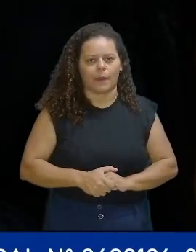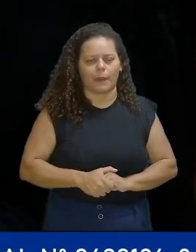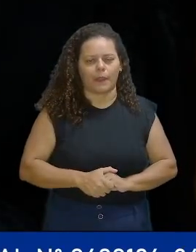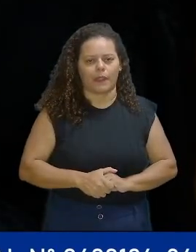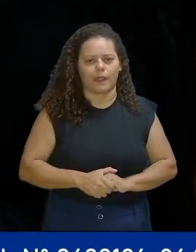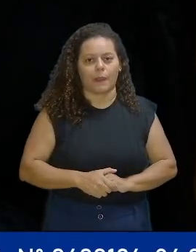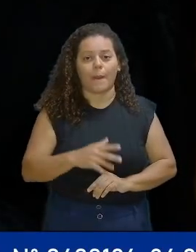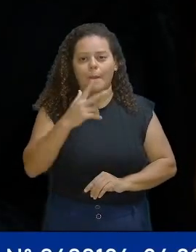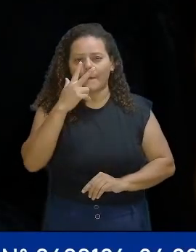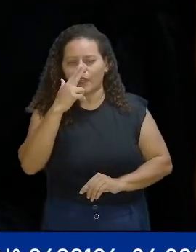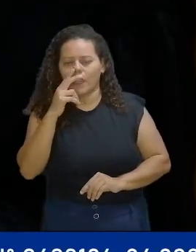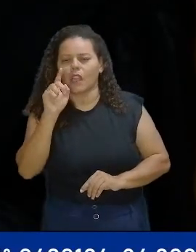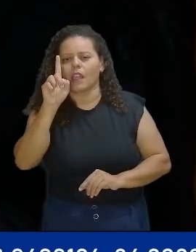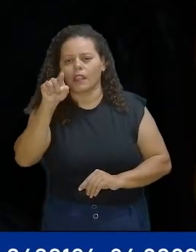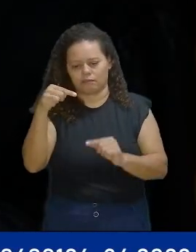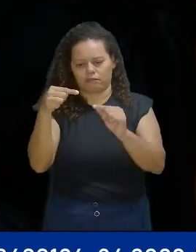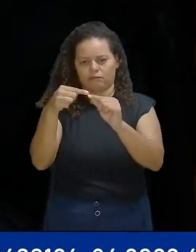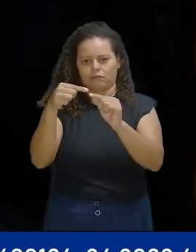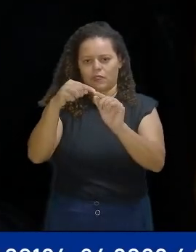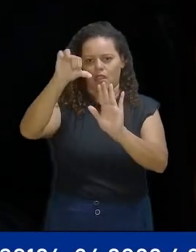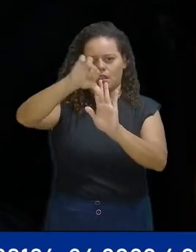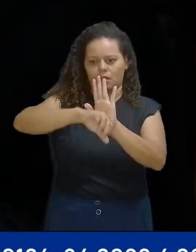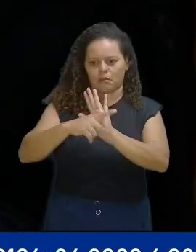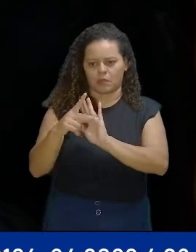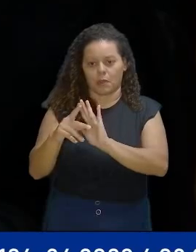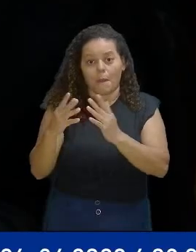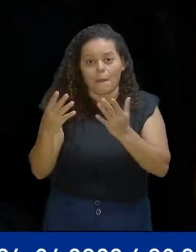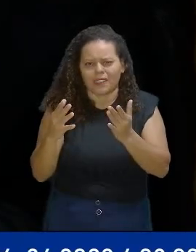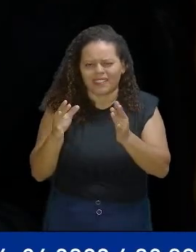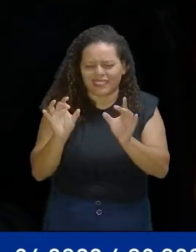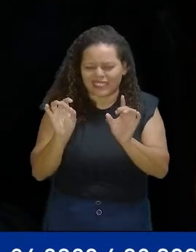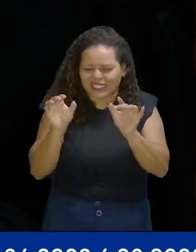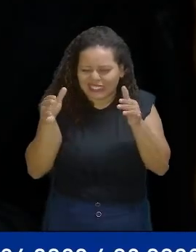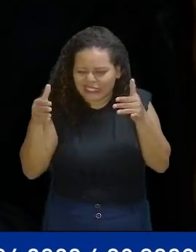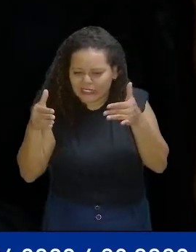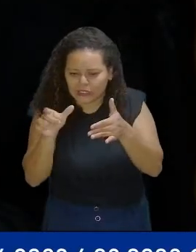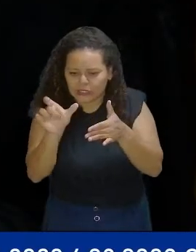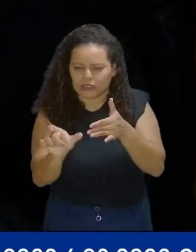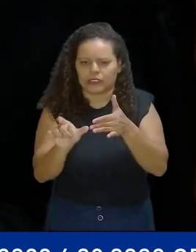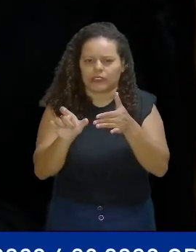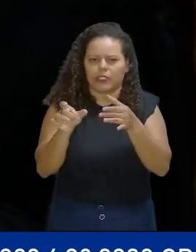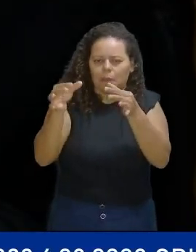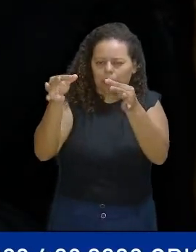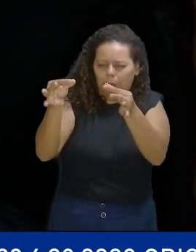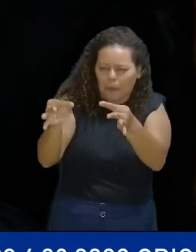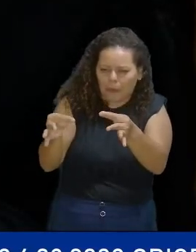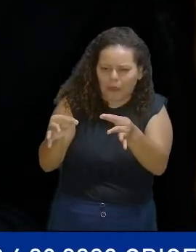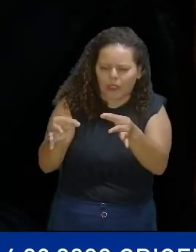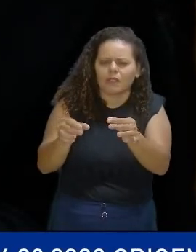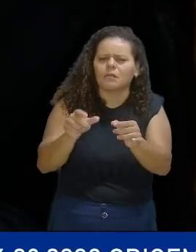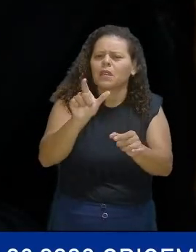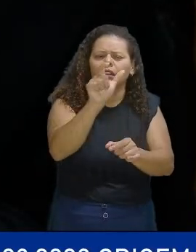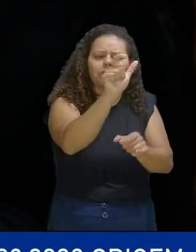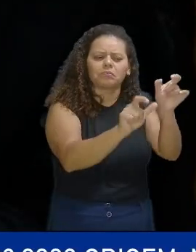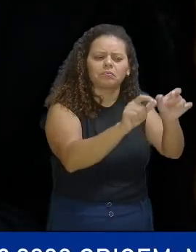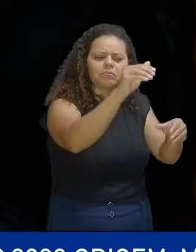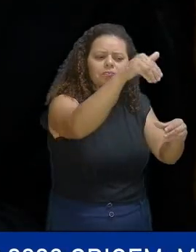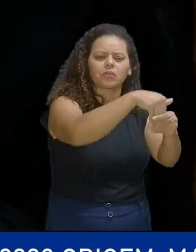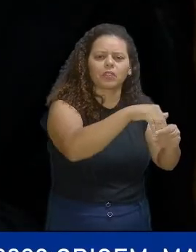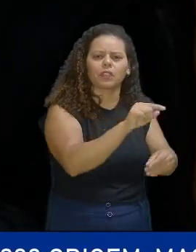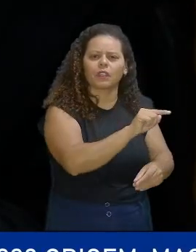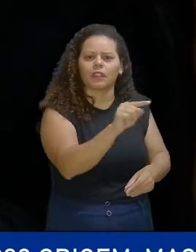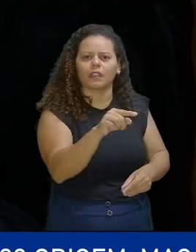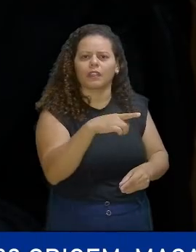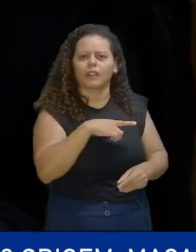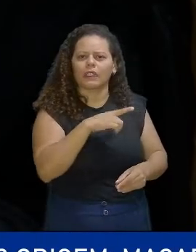prática amigados, do castanho crime, escuro, nariz afilado, não testa existe da uma preta. definição dos eleitores que